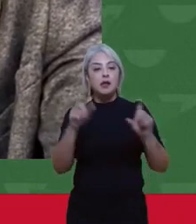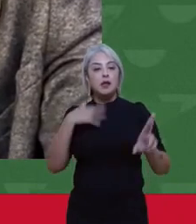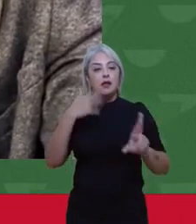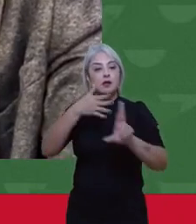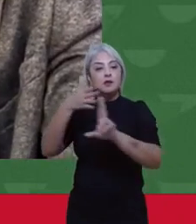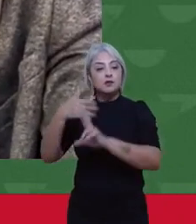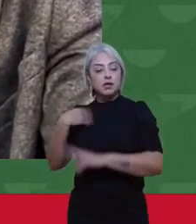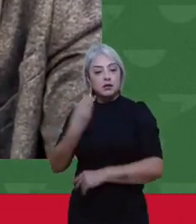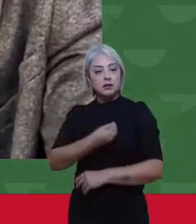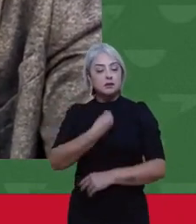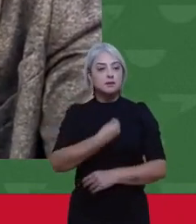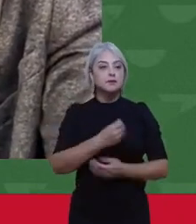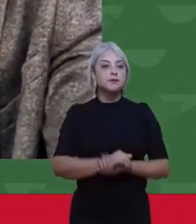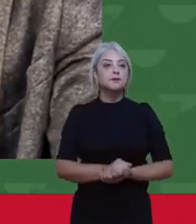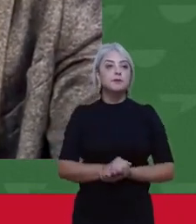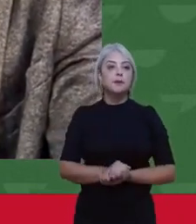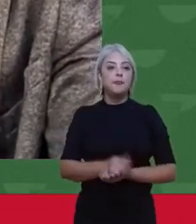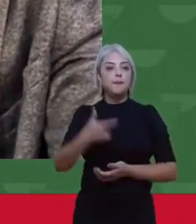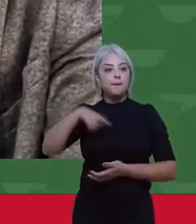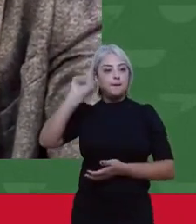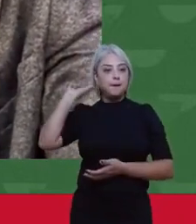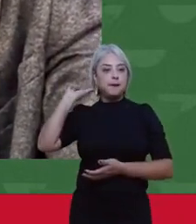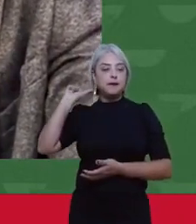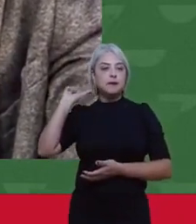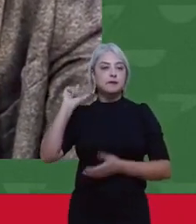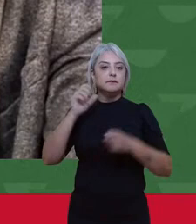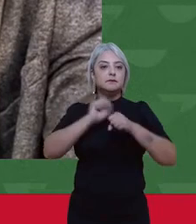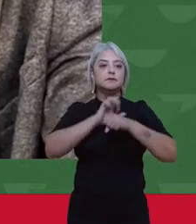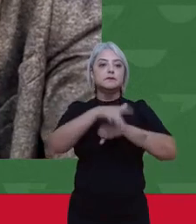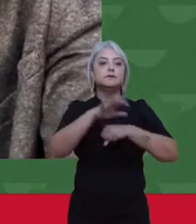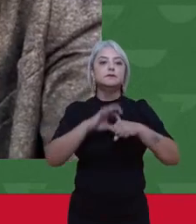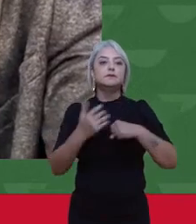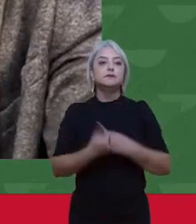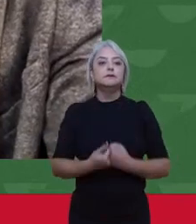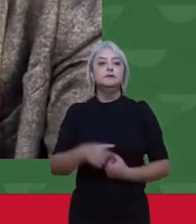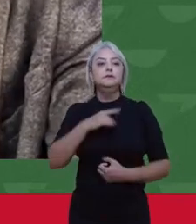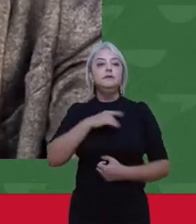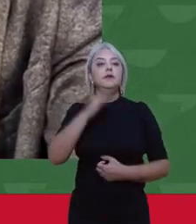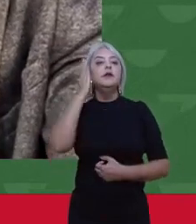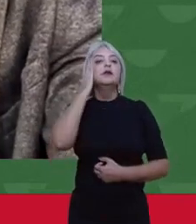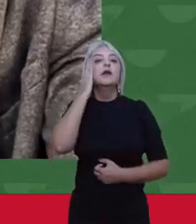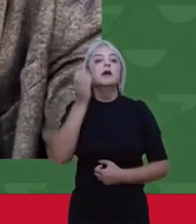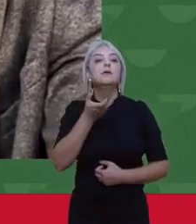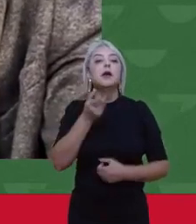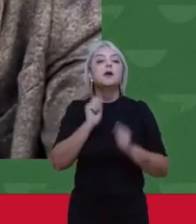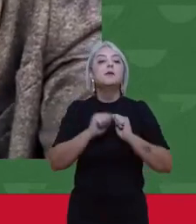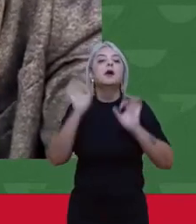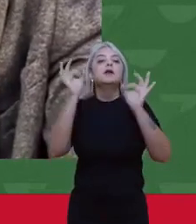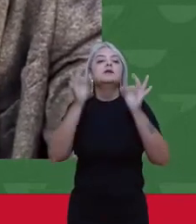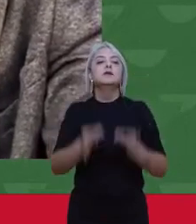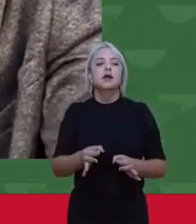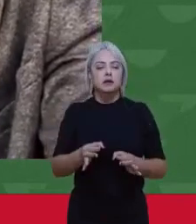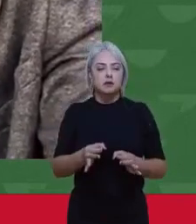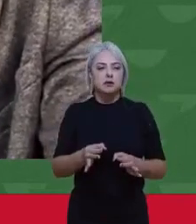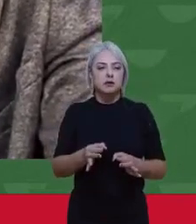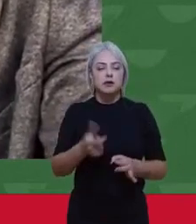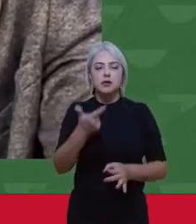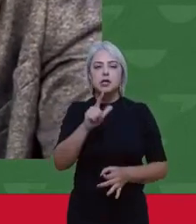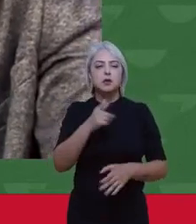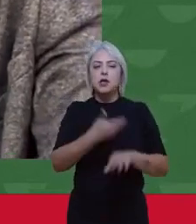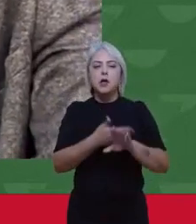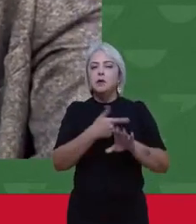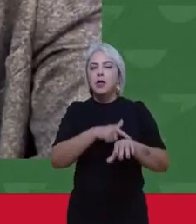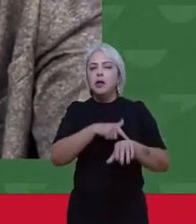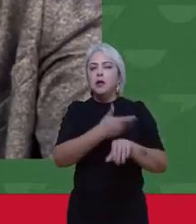minha vida desde que começou a pandemia. Eu só quero saber do que pode dar certo. Não tenho tempo a